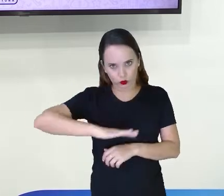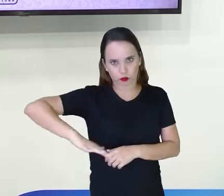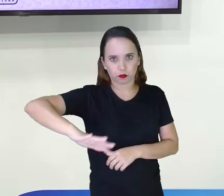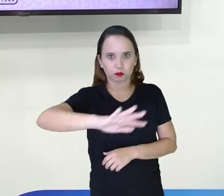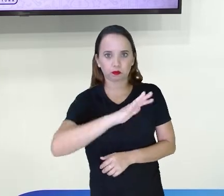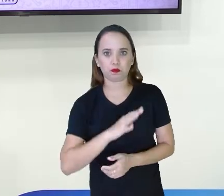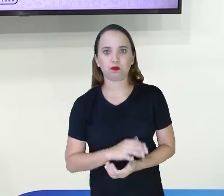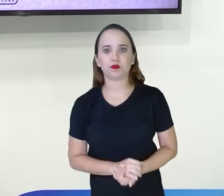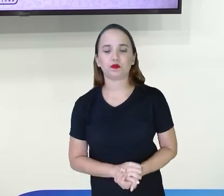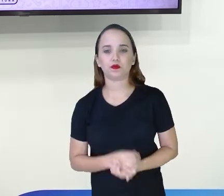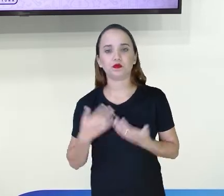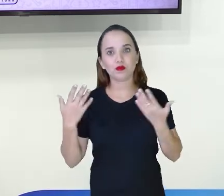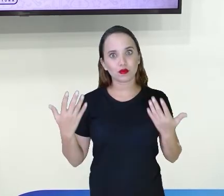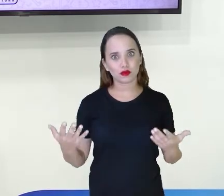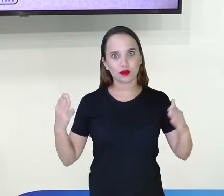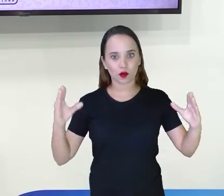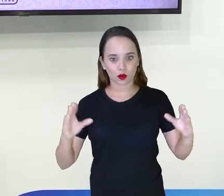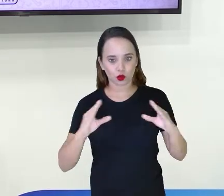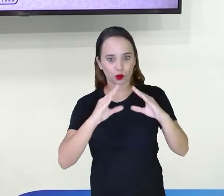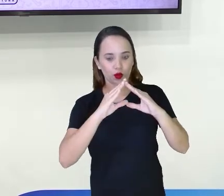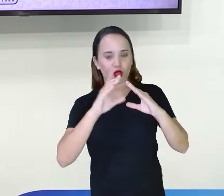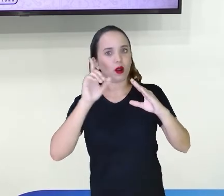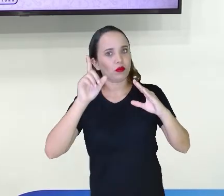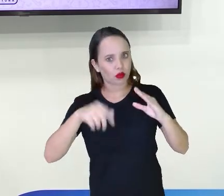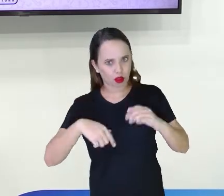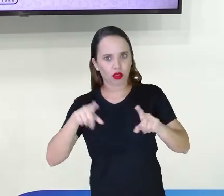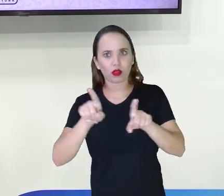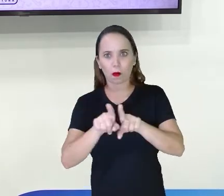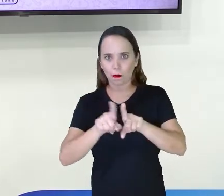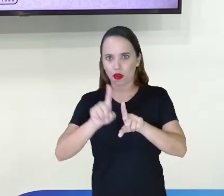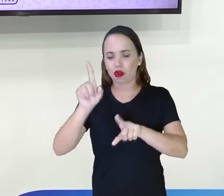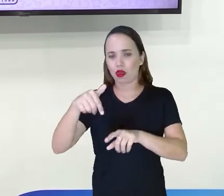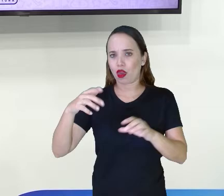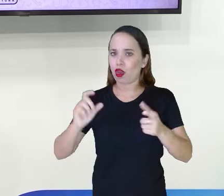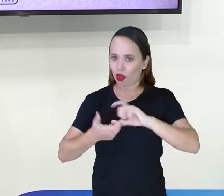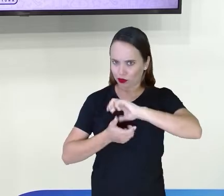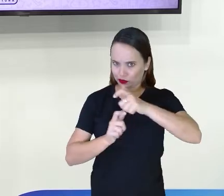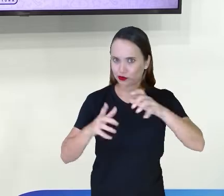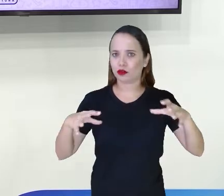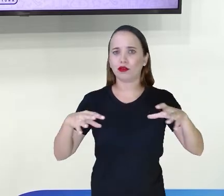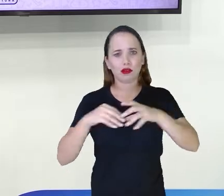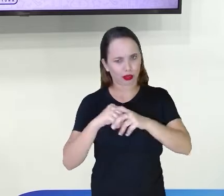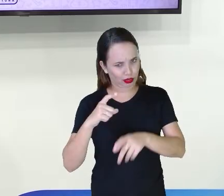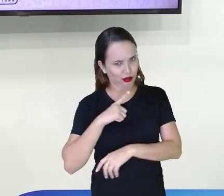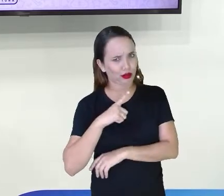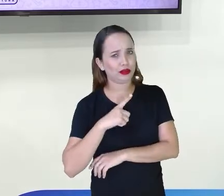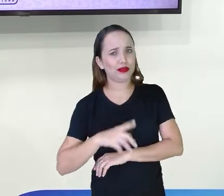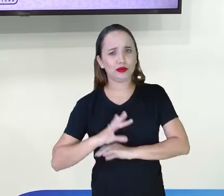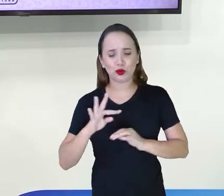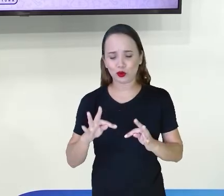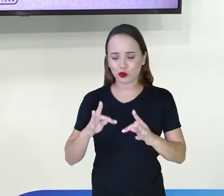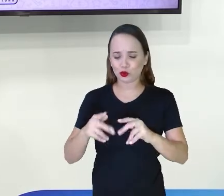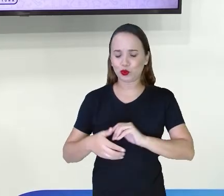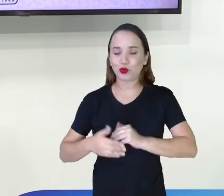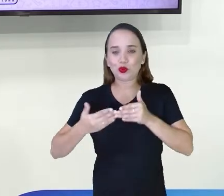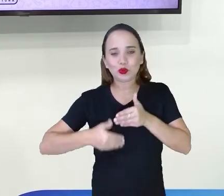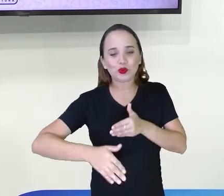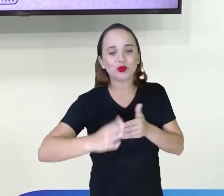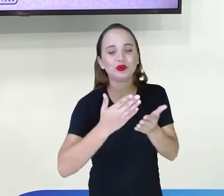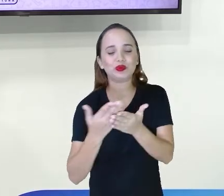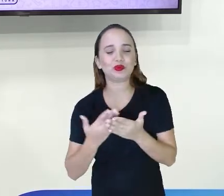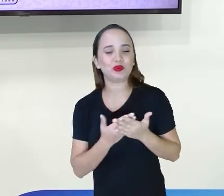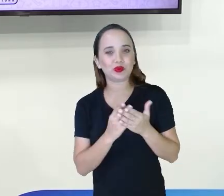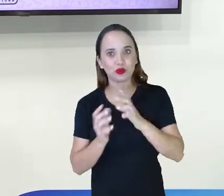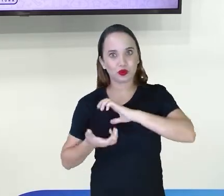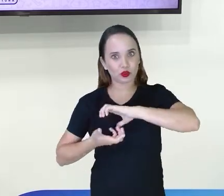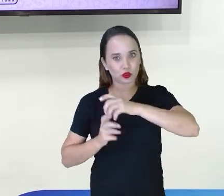espaço. Então, as pirâmides, elas são sólidos geométricos que têm tudo isso. A partir do estudo da geometria, por exemplo,